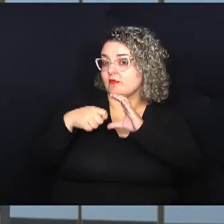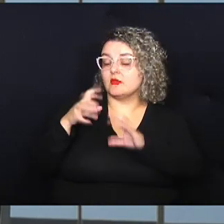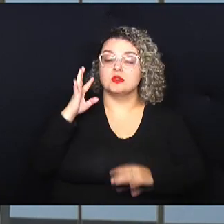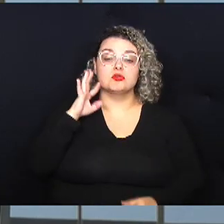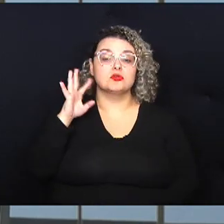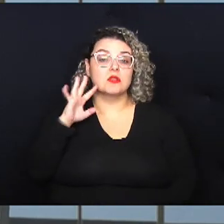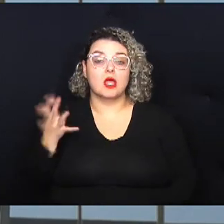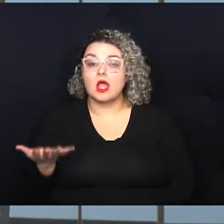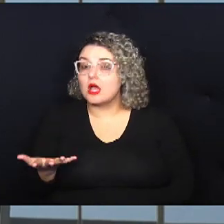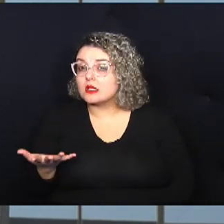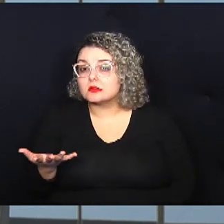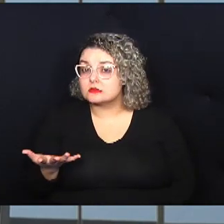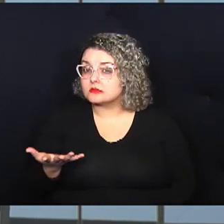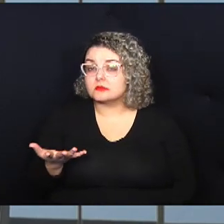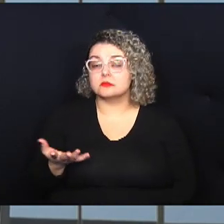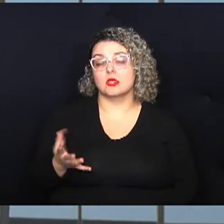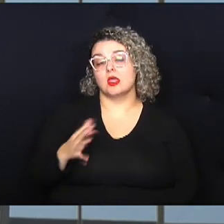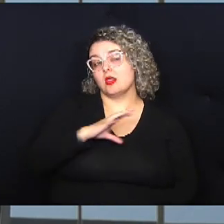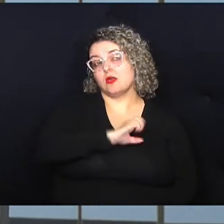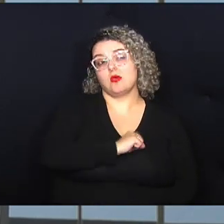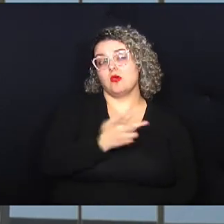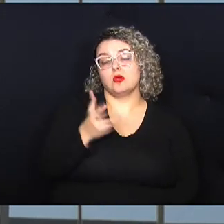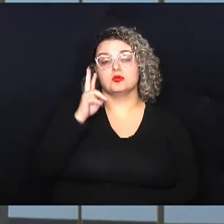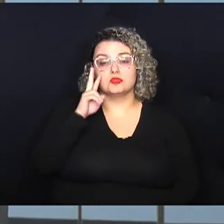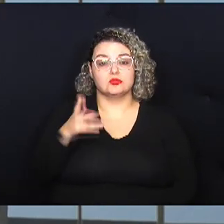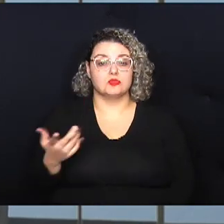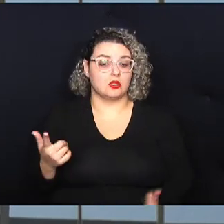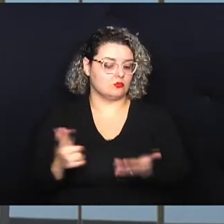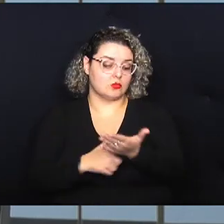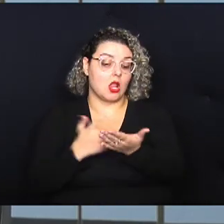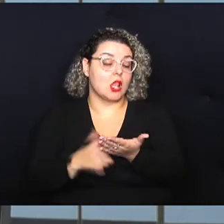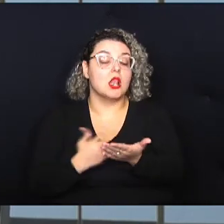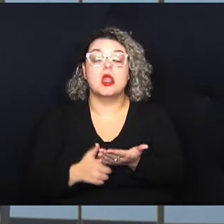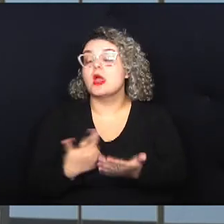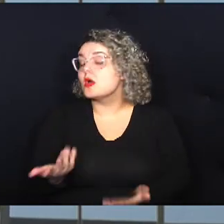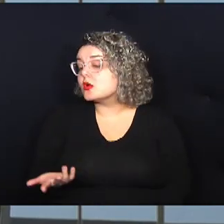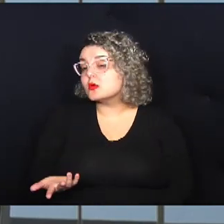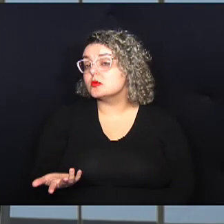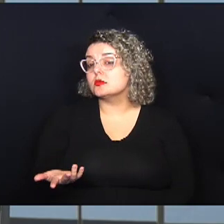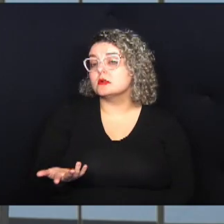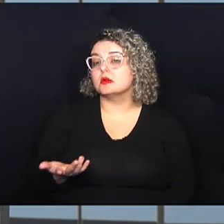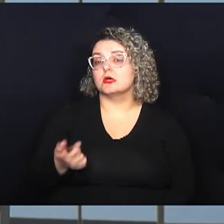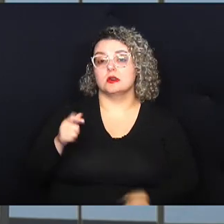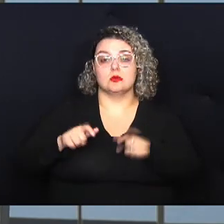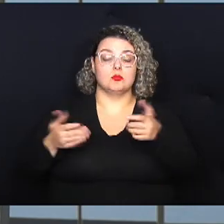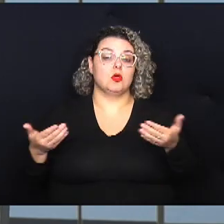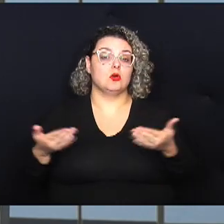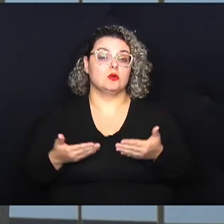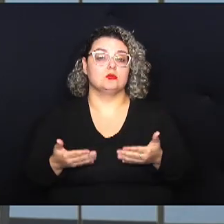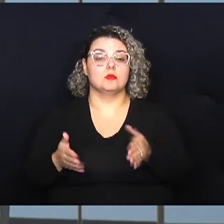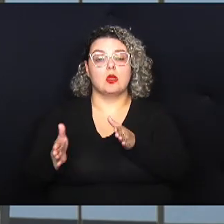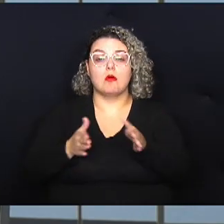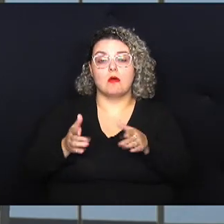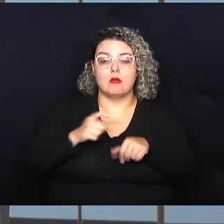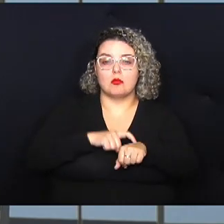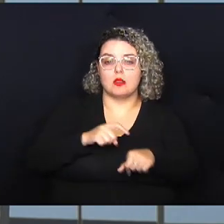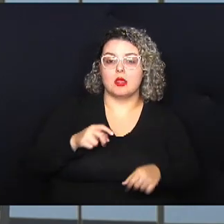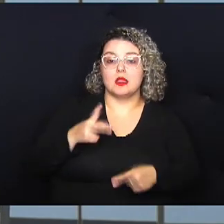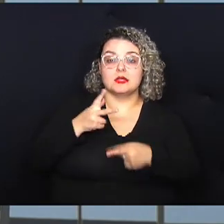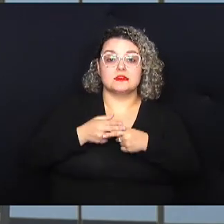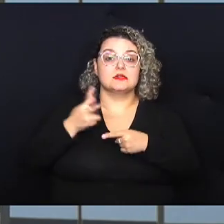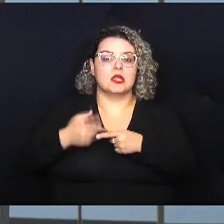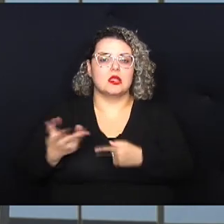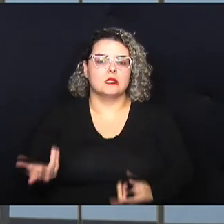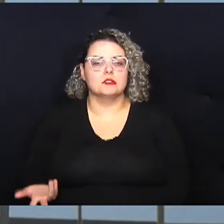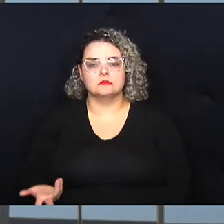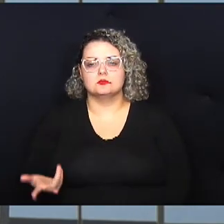bacanas. Eu gosto de ver, ler um livro, né? Muitas pessoas hoje estão na fase da série. Fica